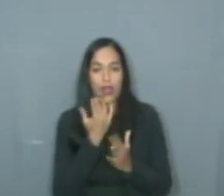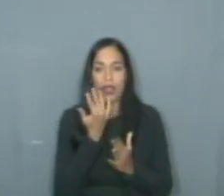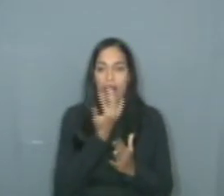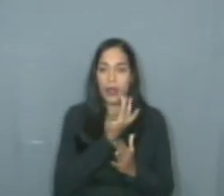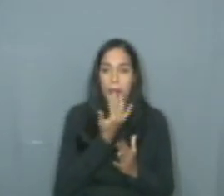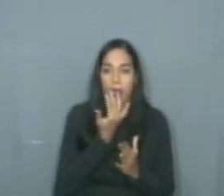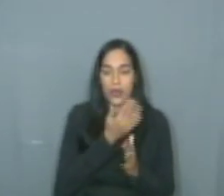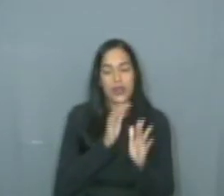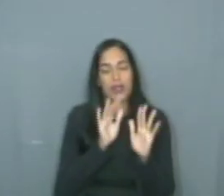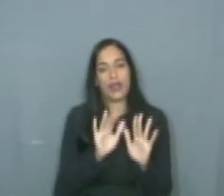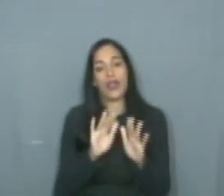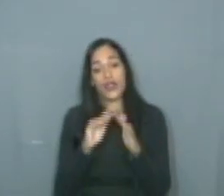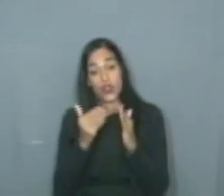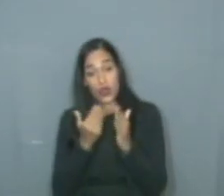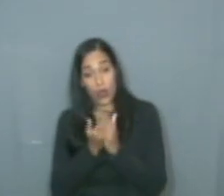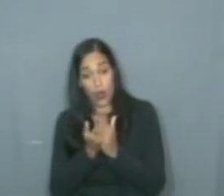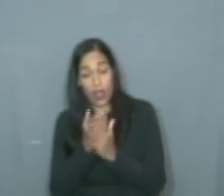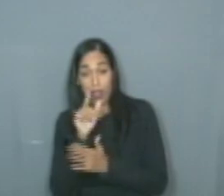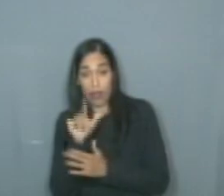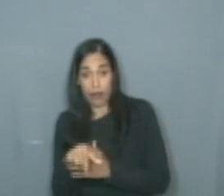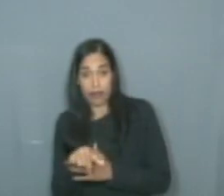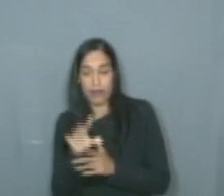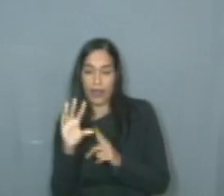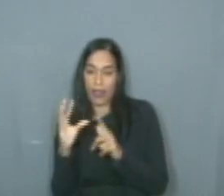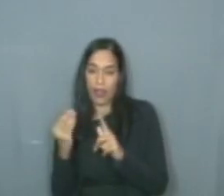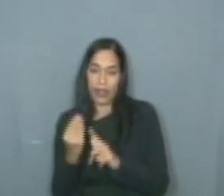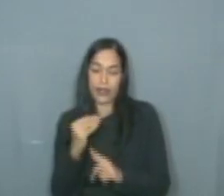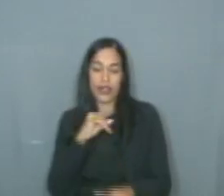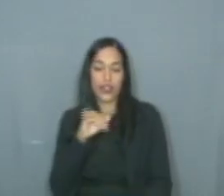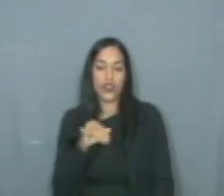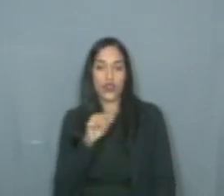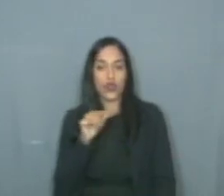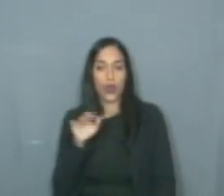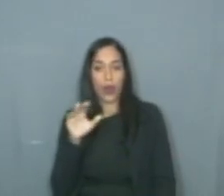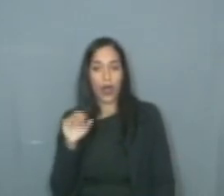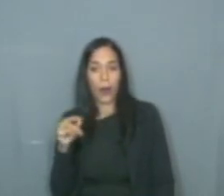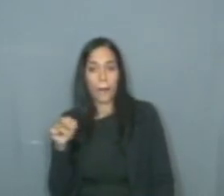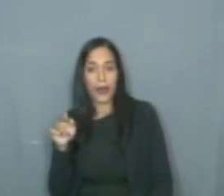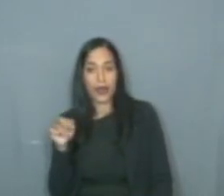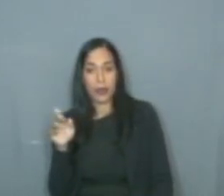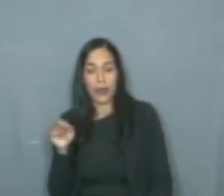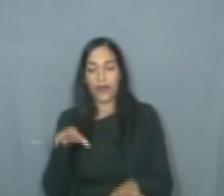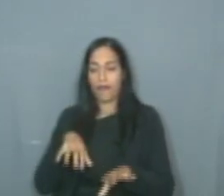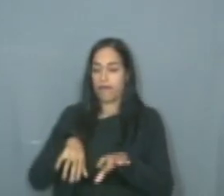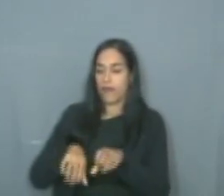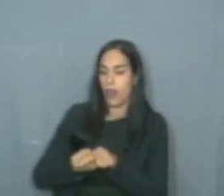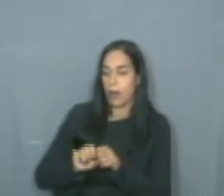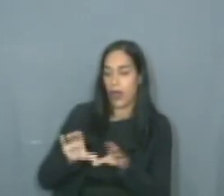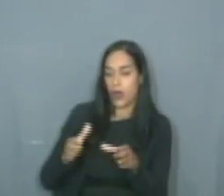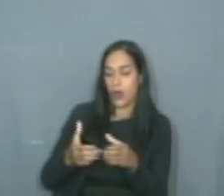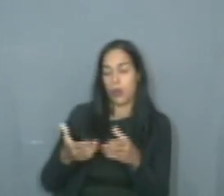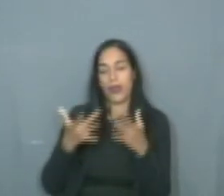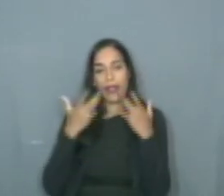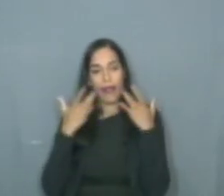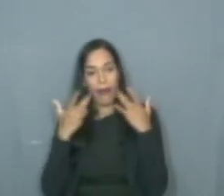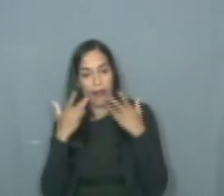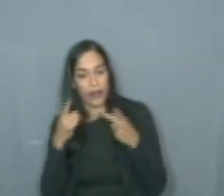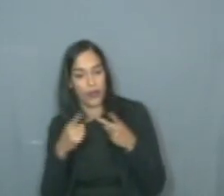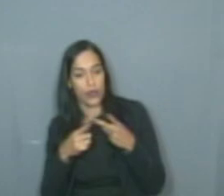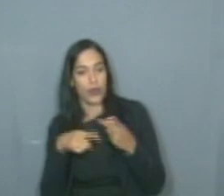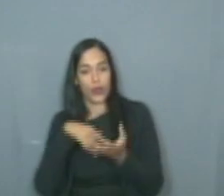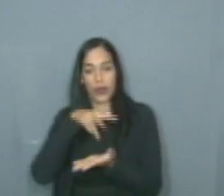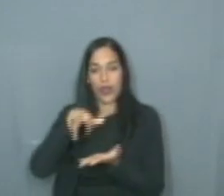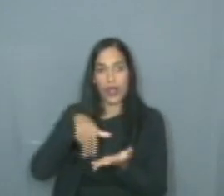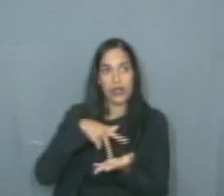música. A Escola João Pernambuco é uma escola de formação de dança, de teatro,